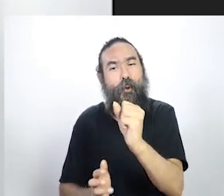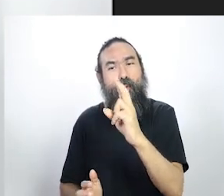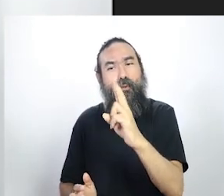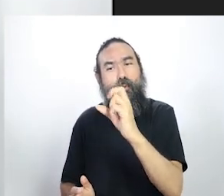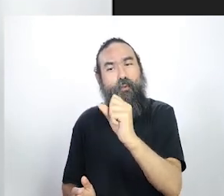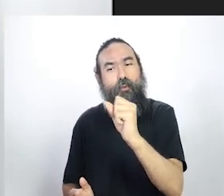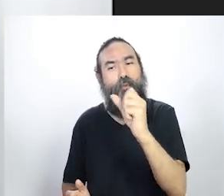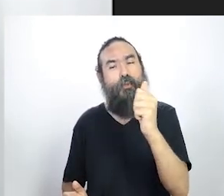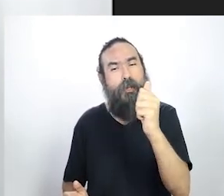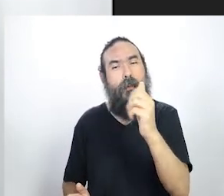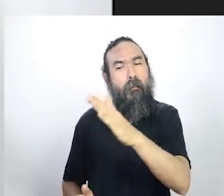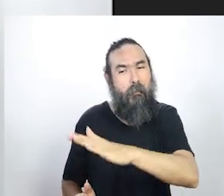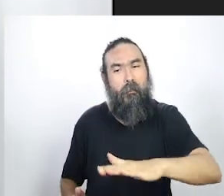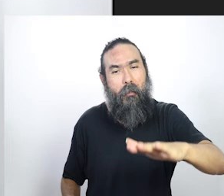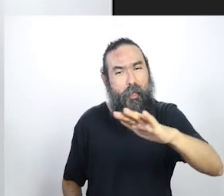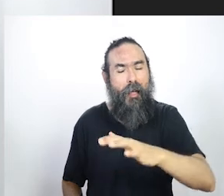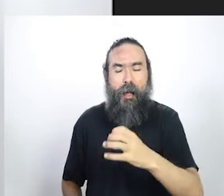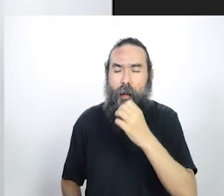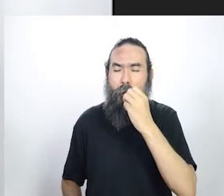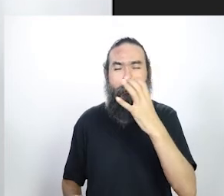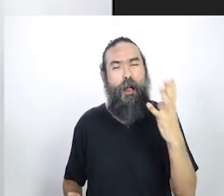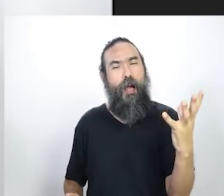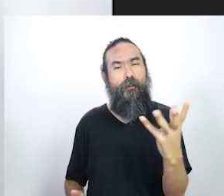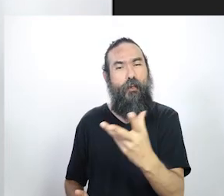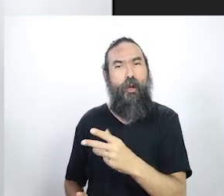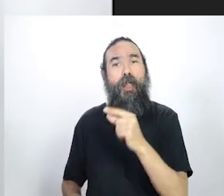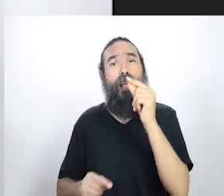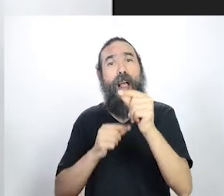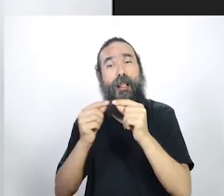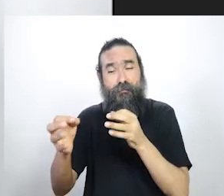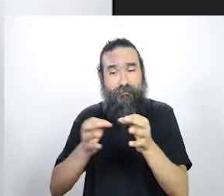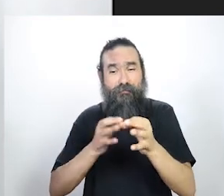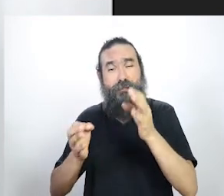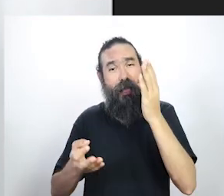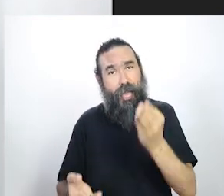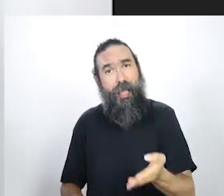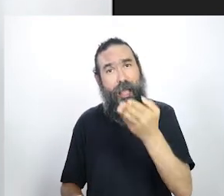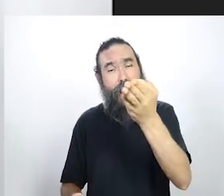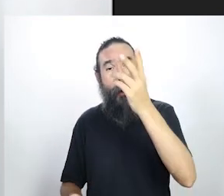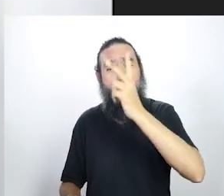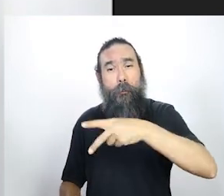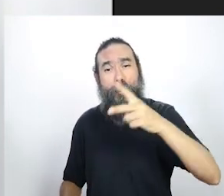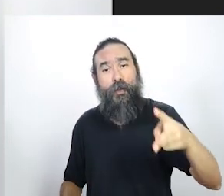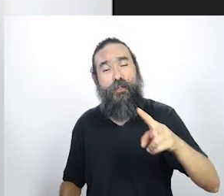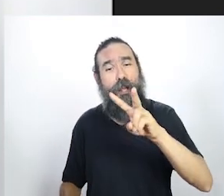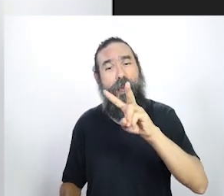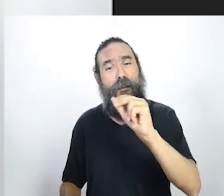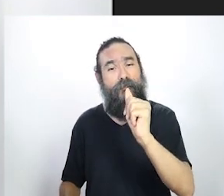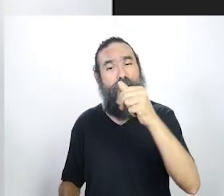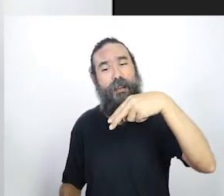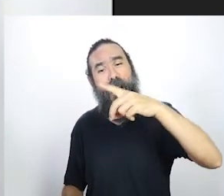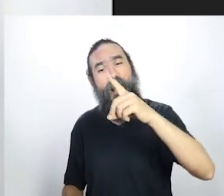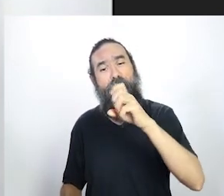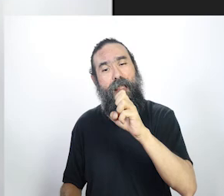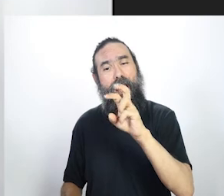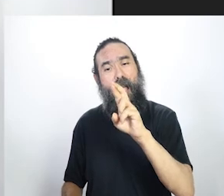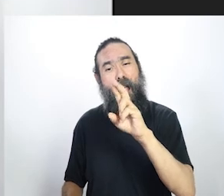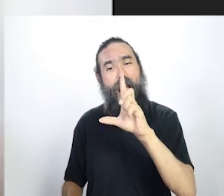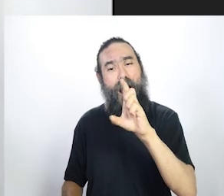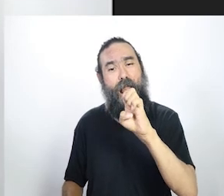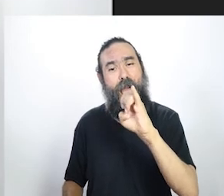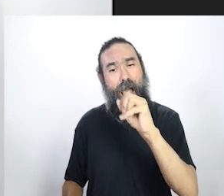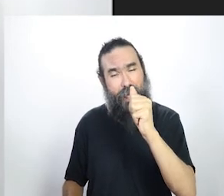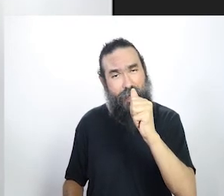maravilhosa, que foi idealizada pela Vanderleia, né? A professora Vanderleia de Cavalcante. E isso